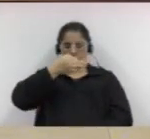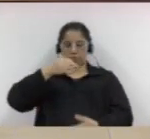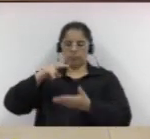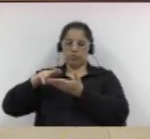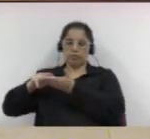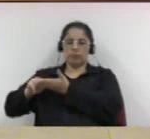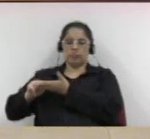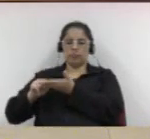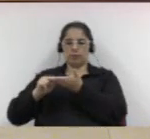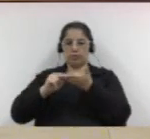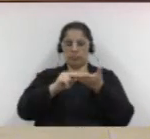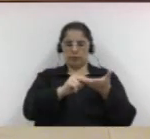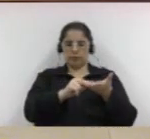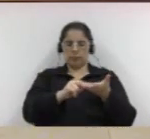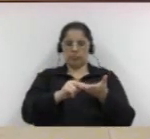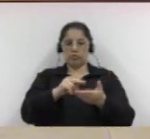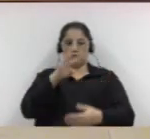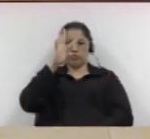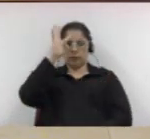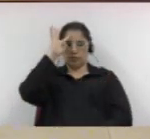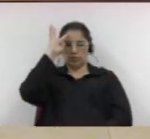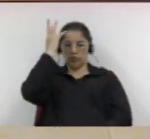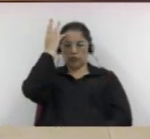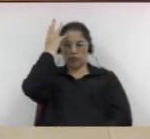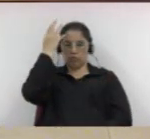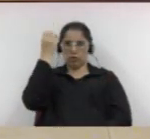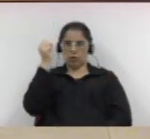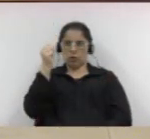ao prefeito. Requerimento